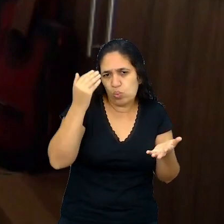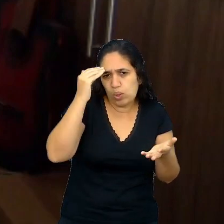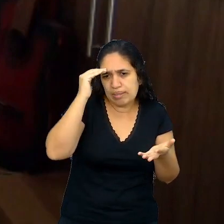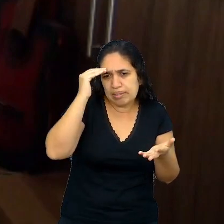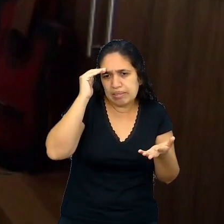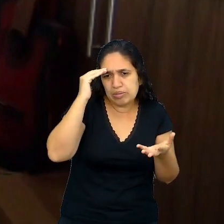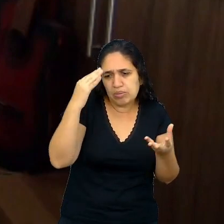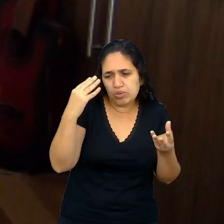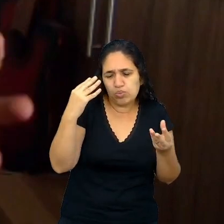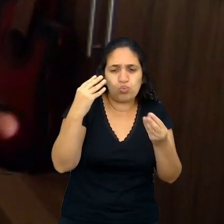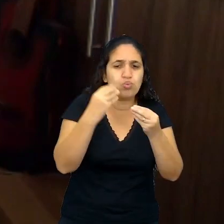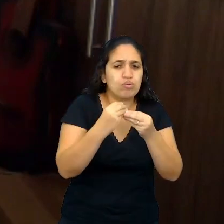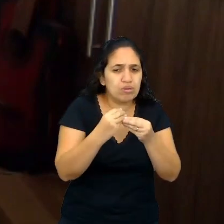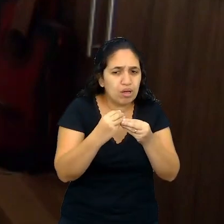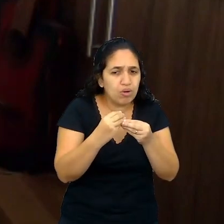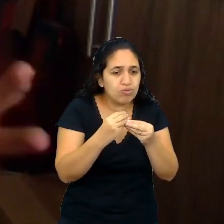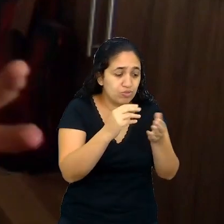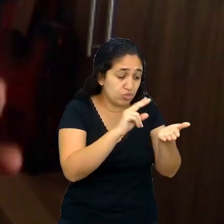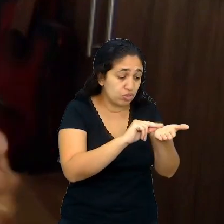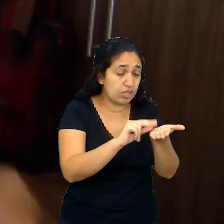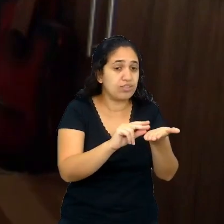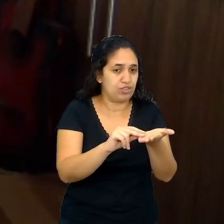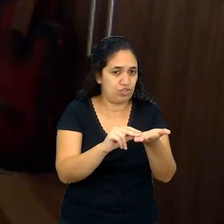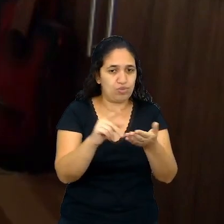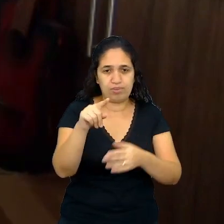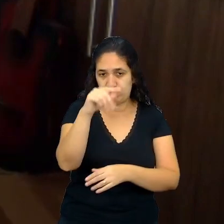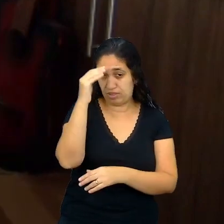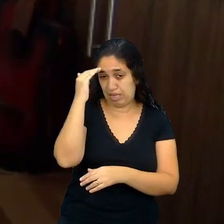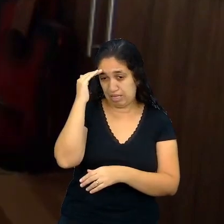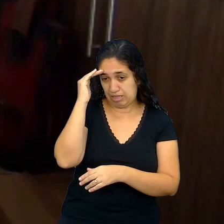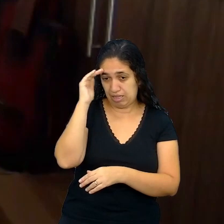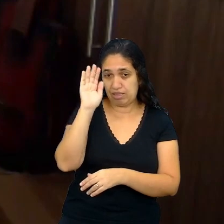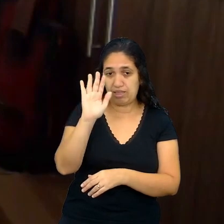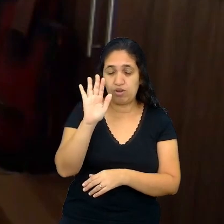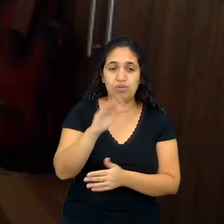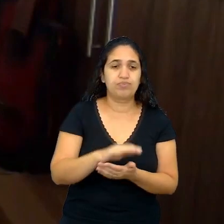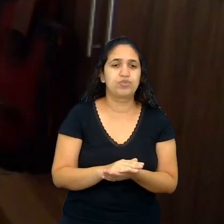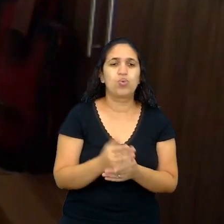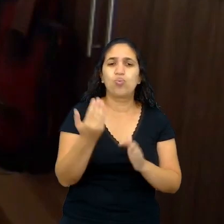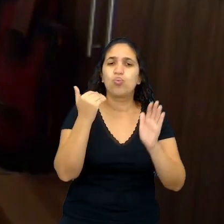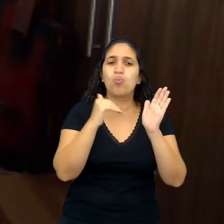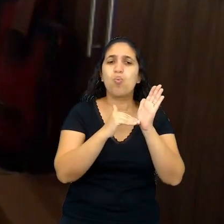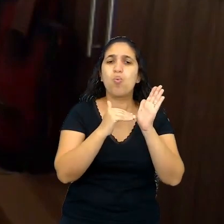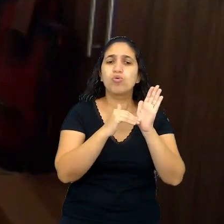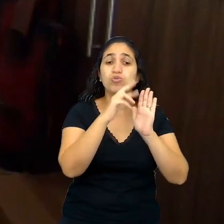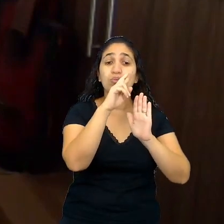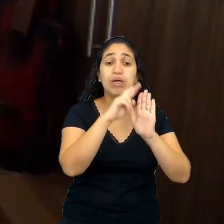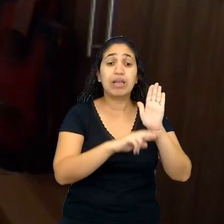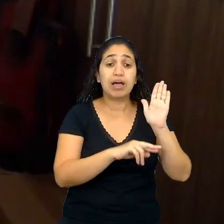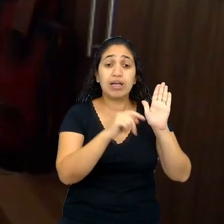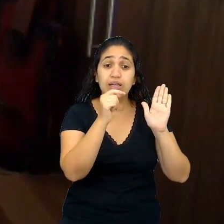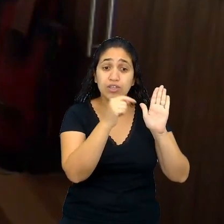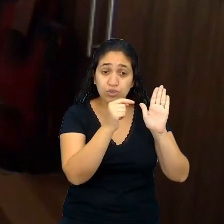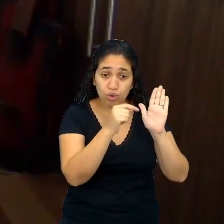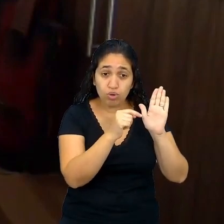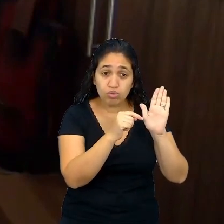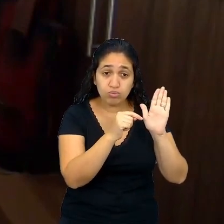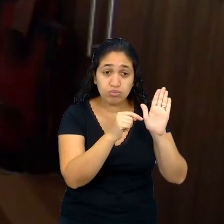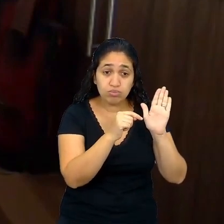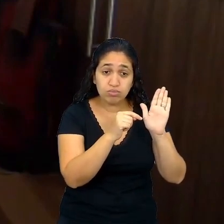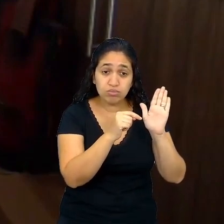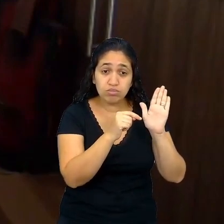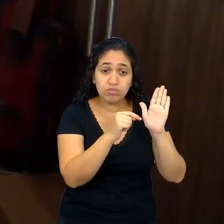e total, né, desses artigos. Só para vocês terem ideia, o último relatório do IPCC fez uma análise de quase